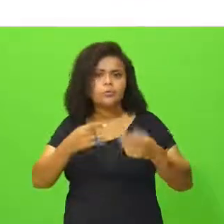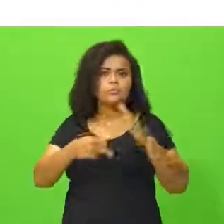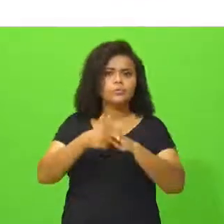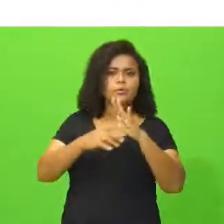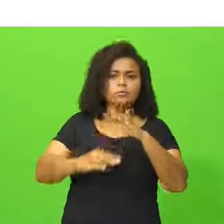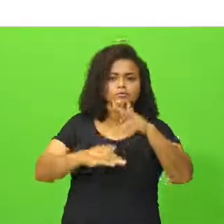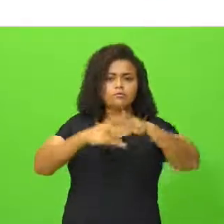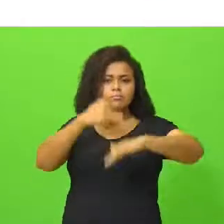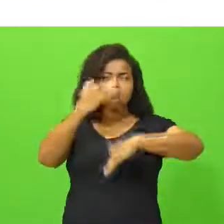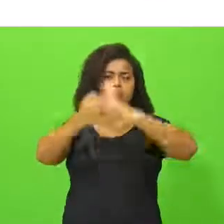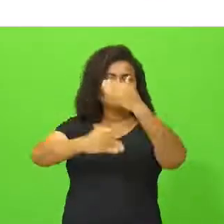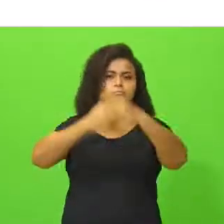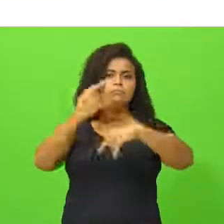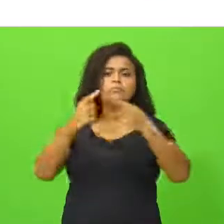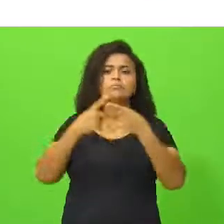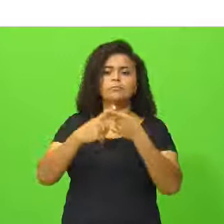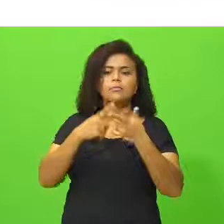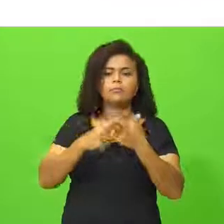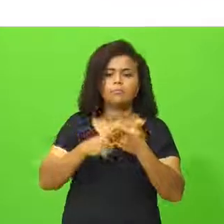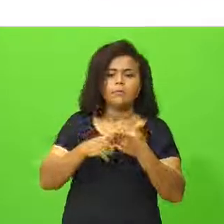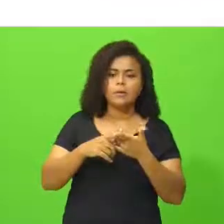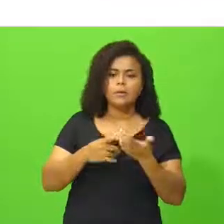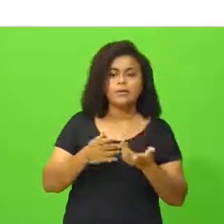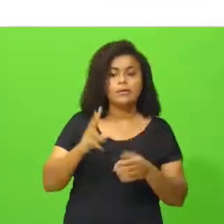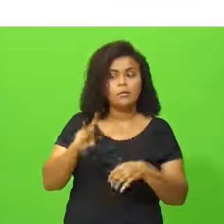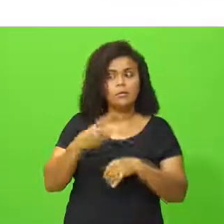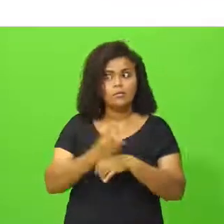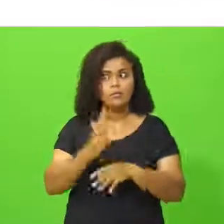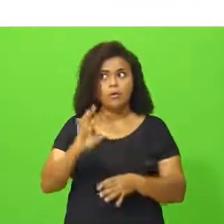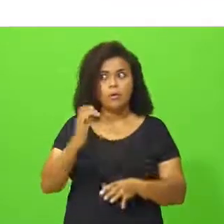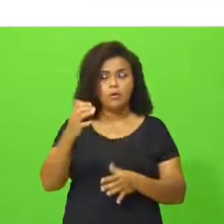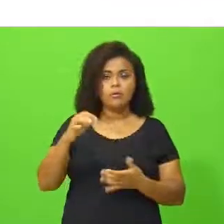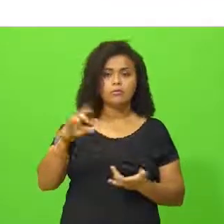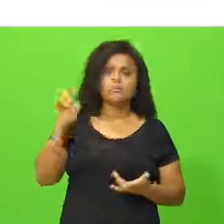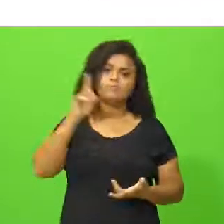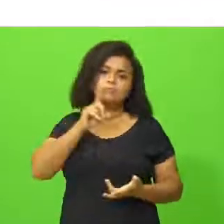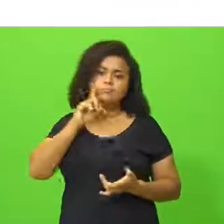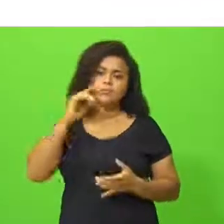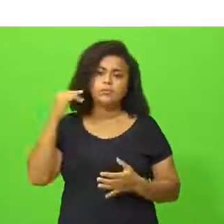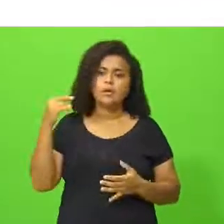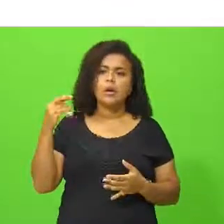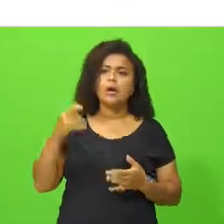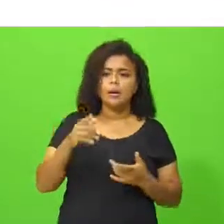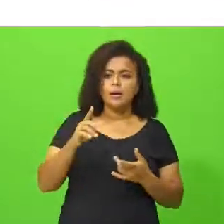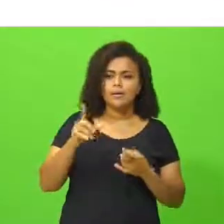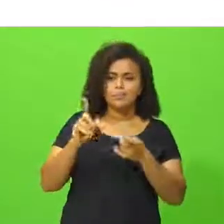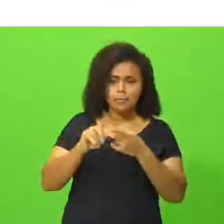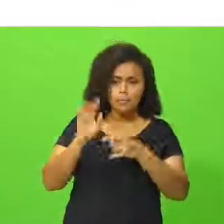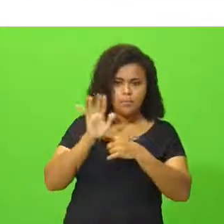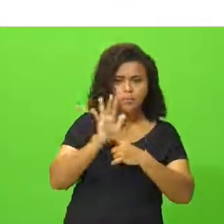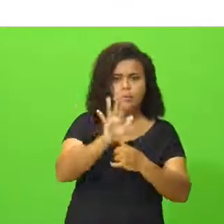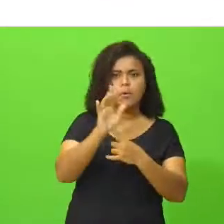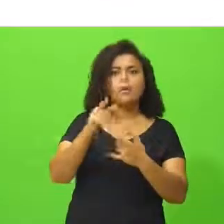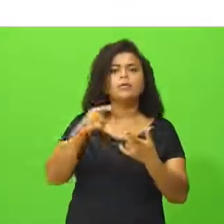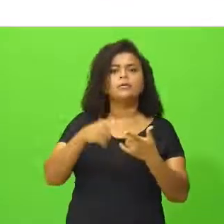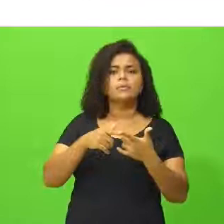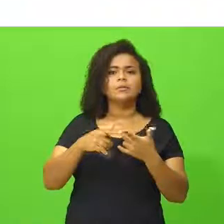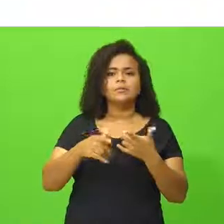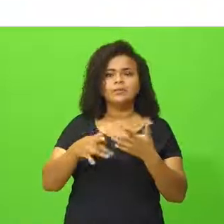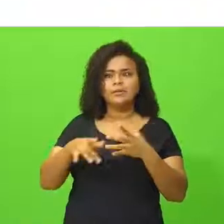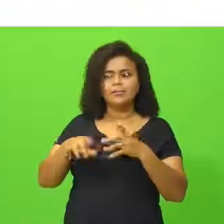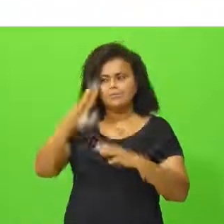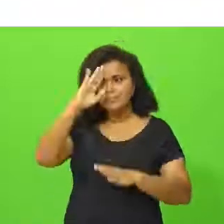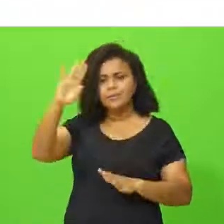quando justamente aí os Estados Unidos já vão aparecer como grande poluidor do meio e atualmente com a grande